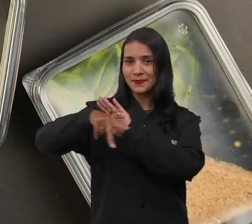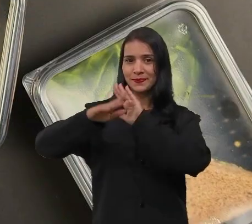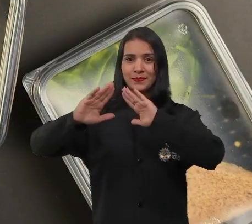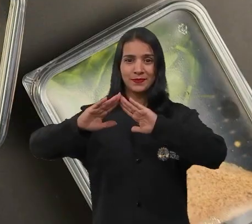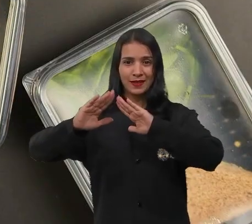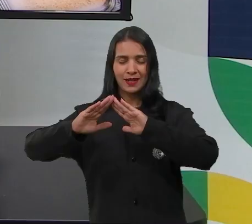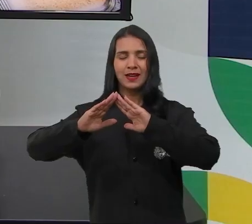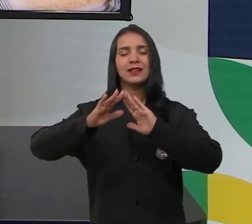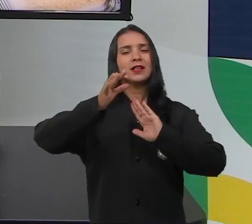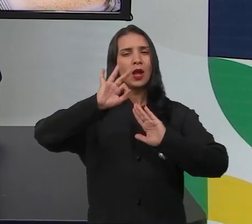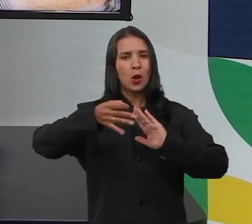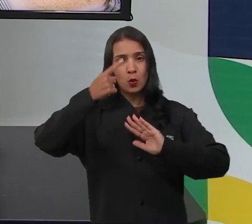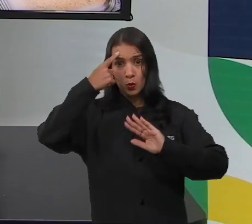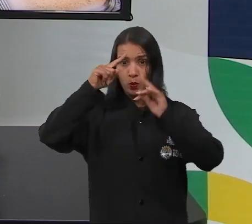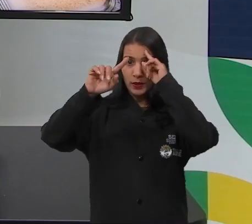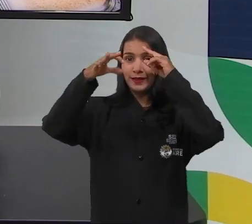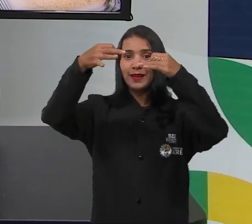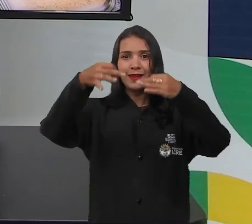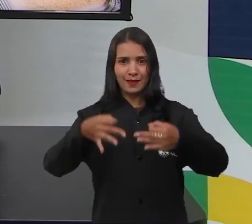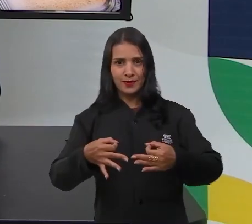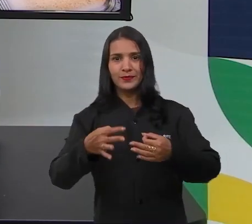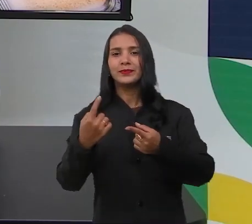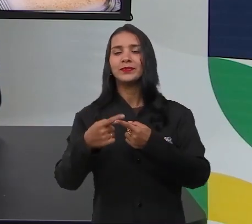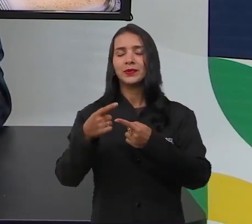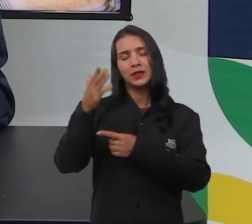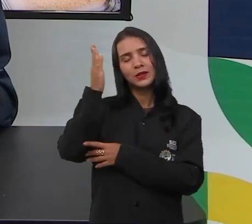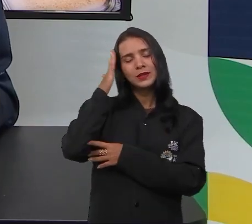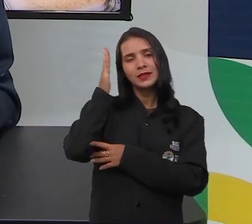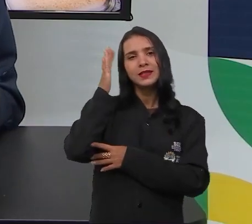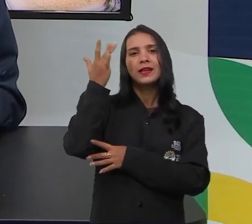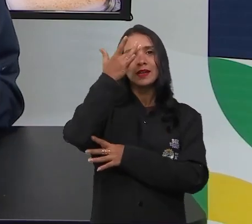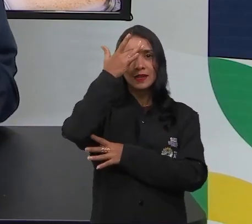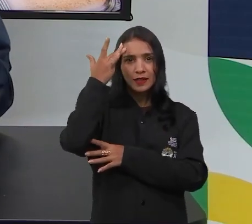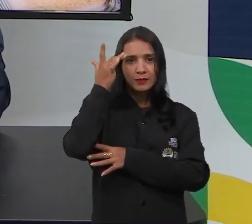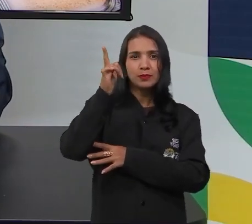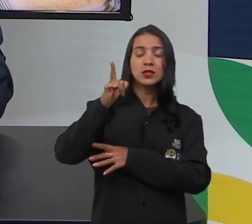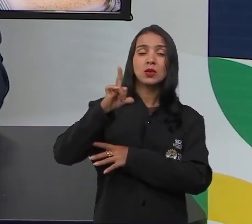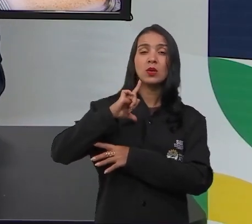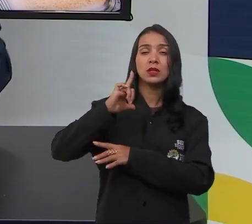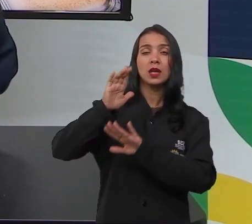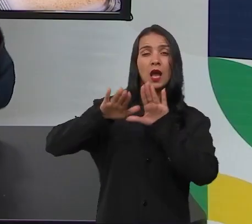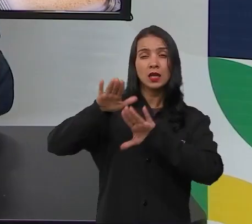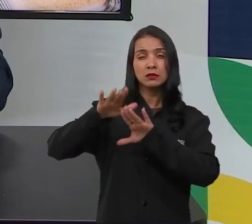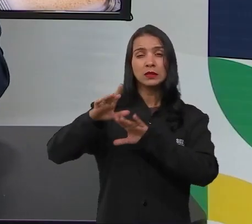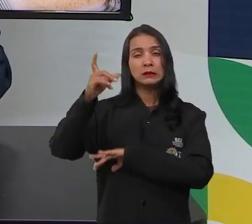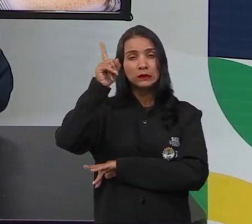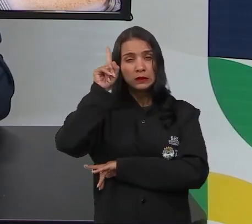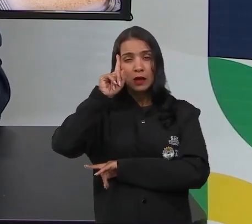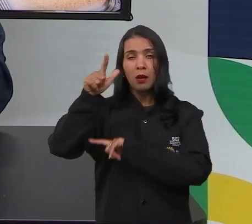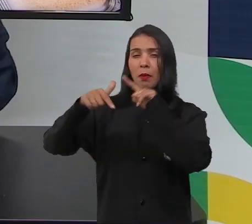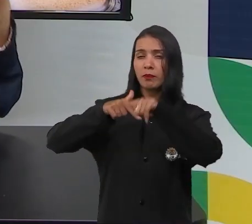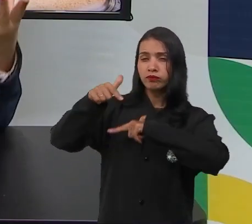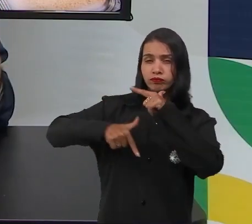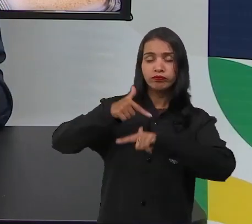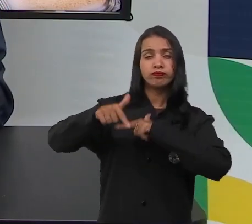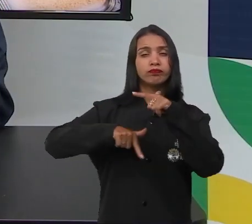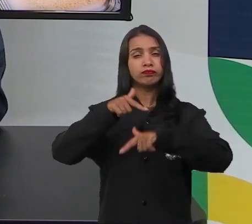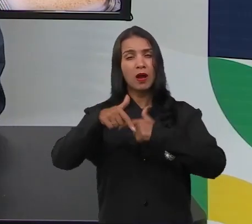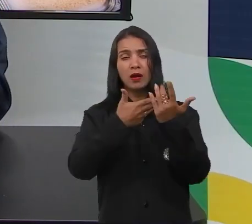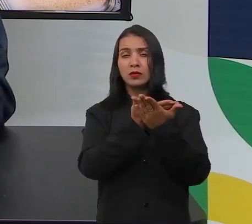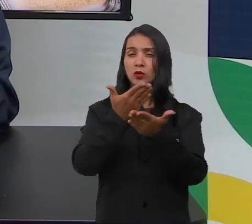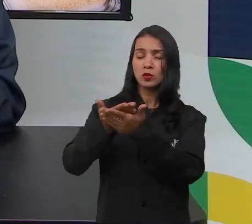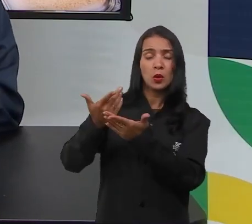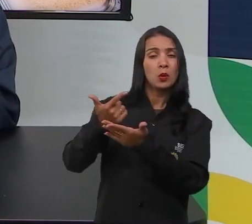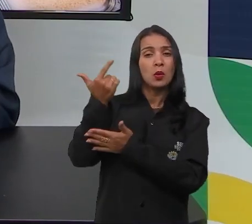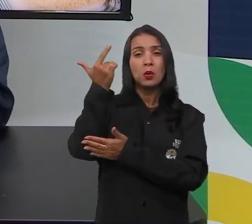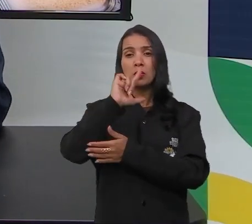ideal. Eu sei que hoje em dia as pessoas elas têm um ritmo de vida muito estressante, muito rápido, muito trabalho, às vezes não conseguem voltar